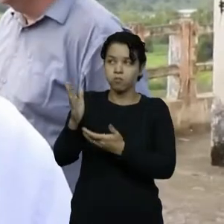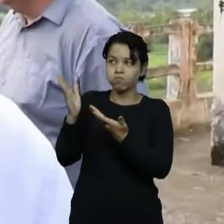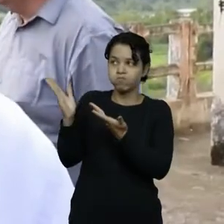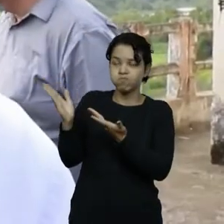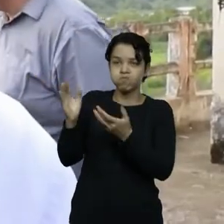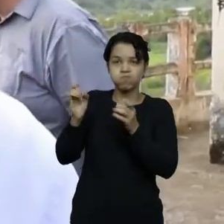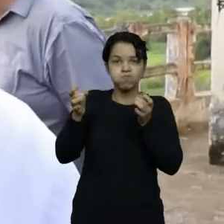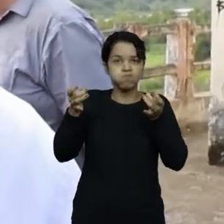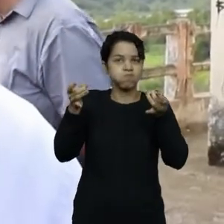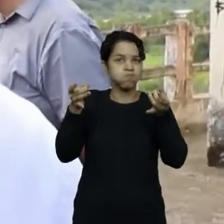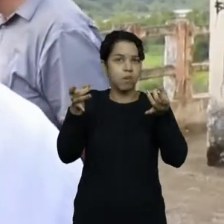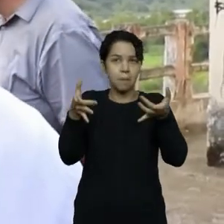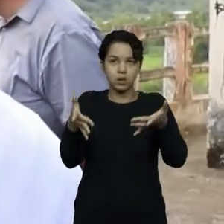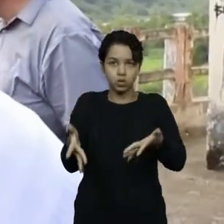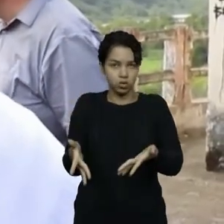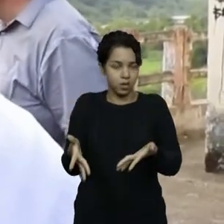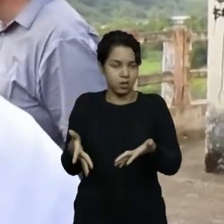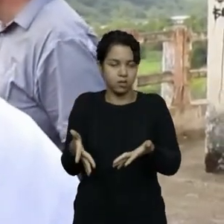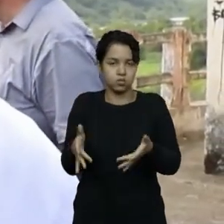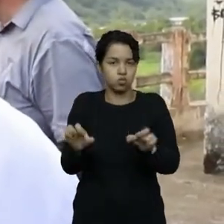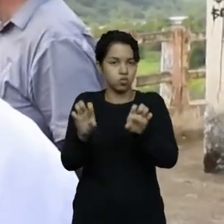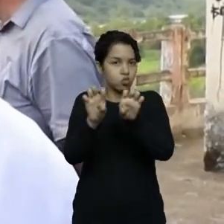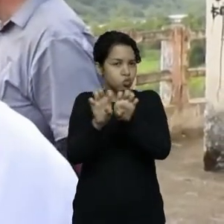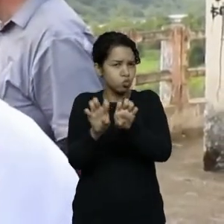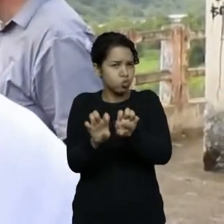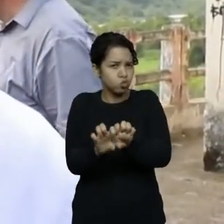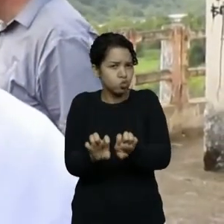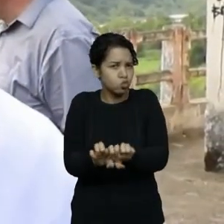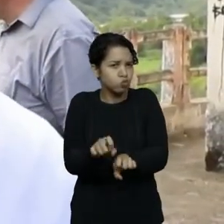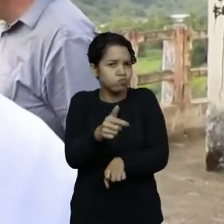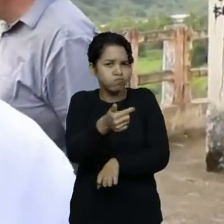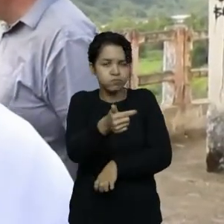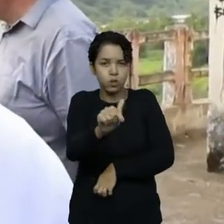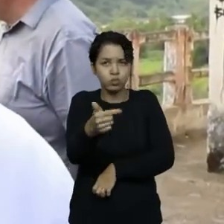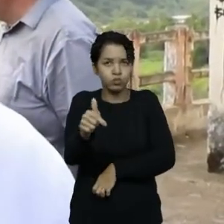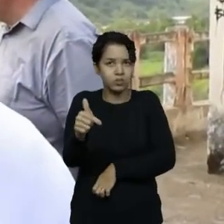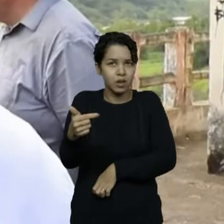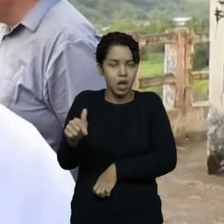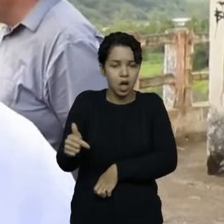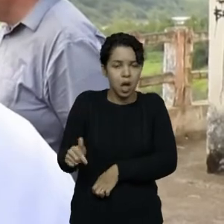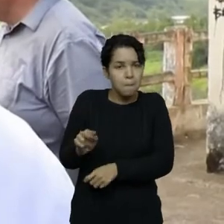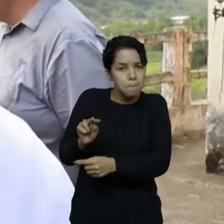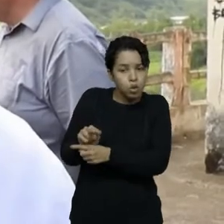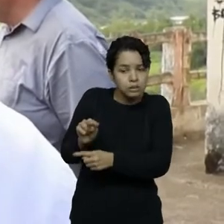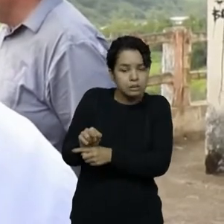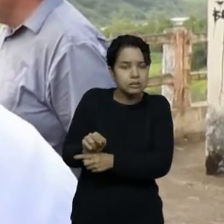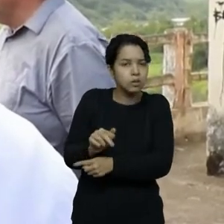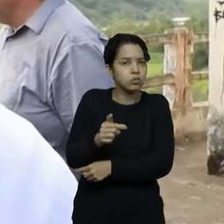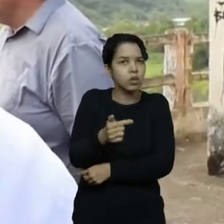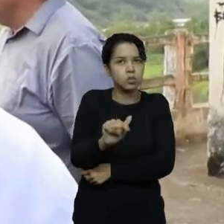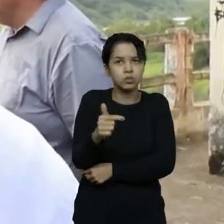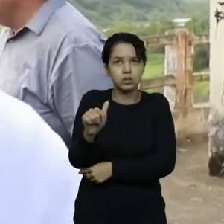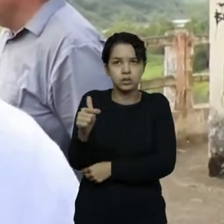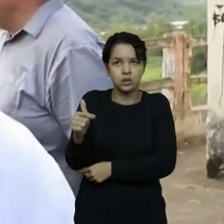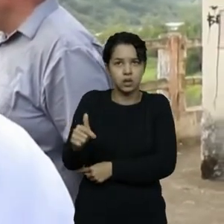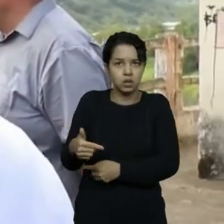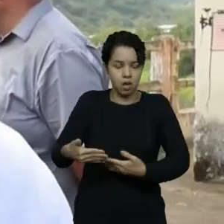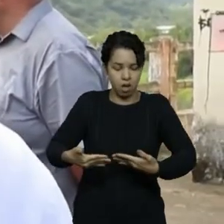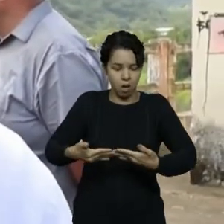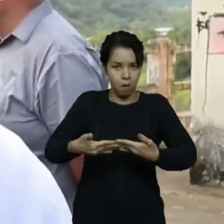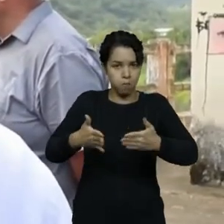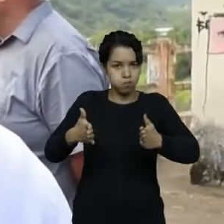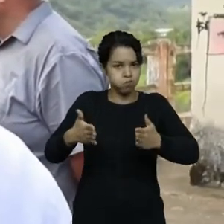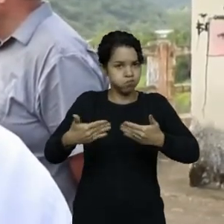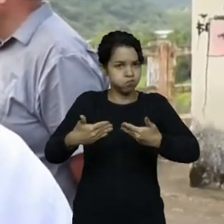abandonado sem nenhuma estrutura sem nenhuma condição de proteção as comportas não funcionam